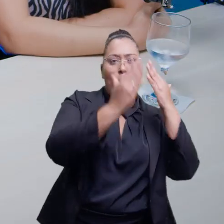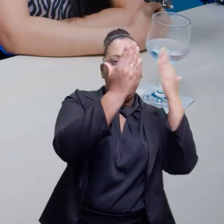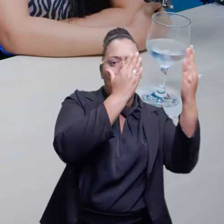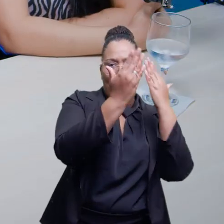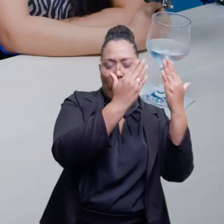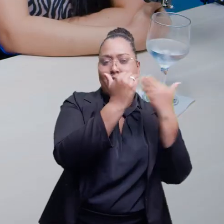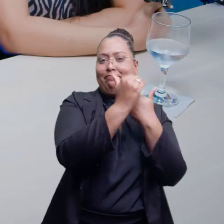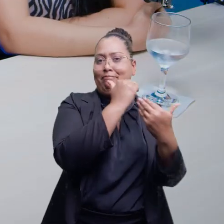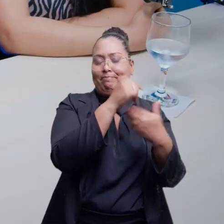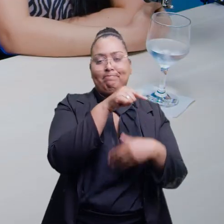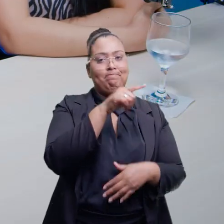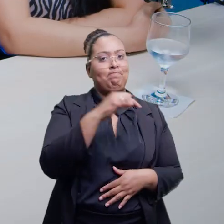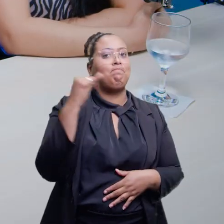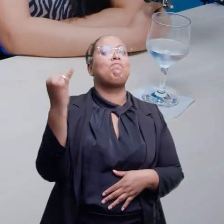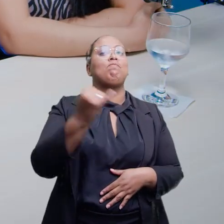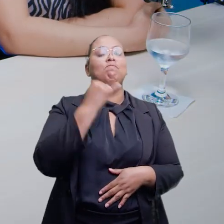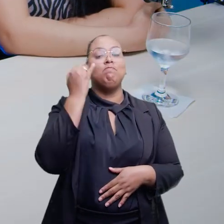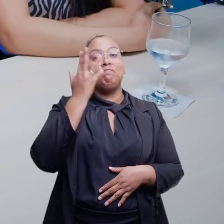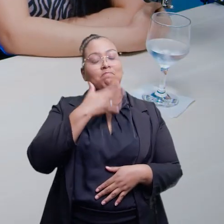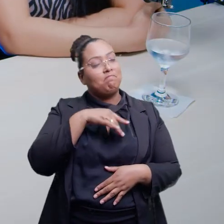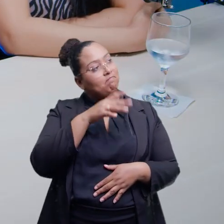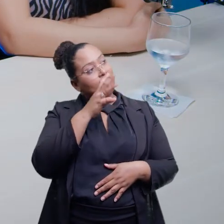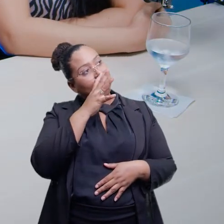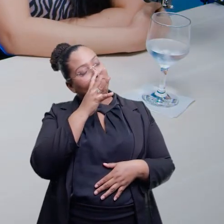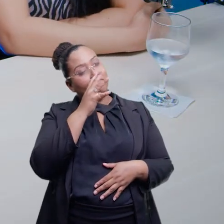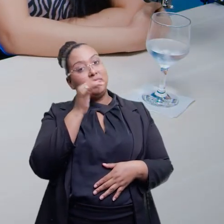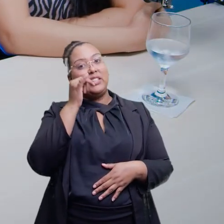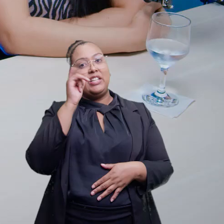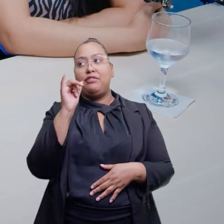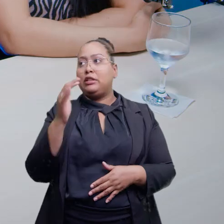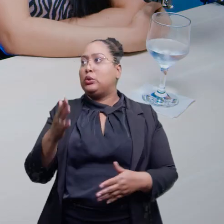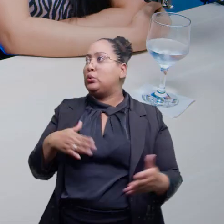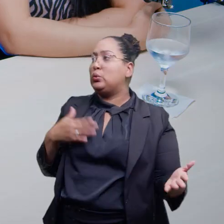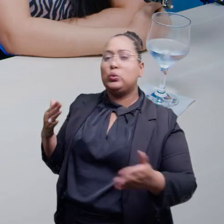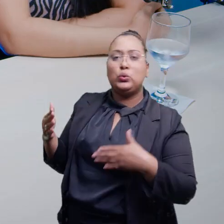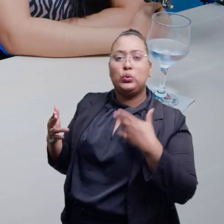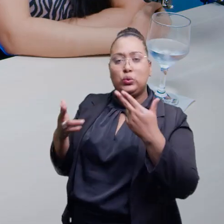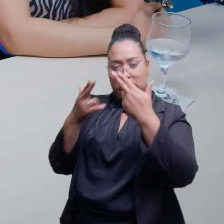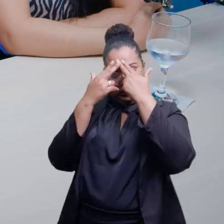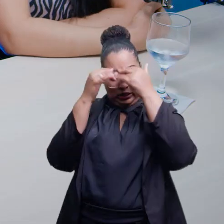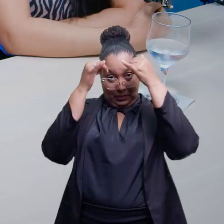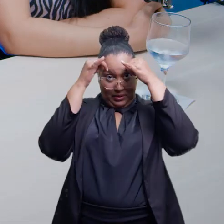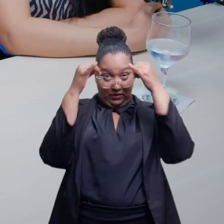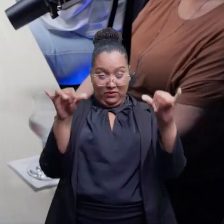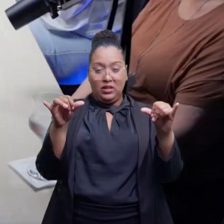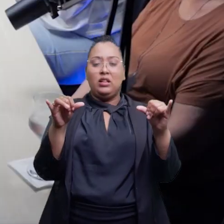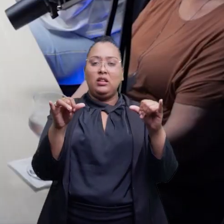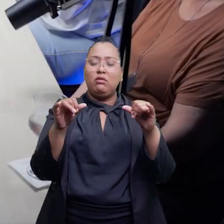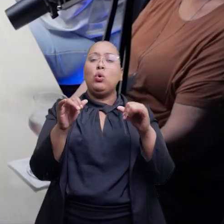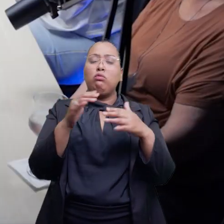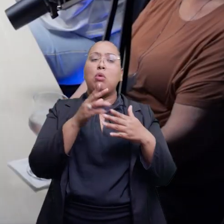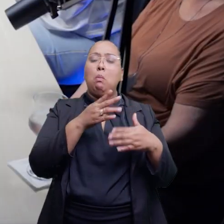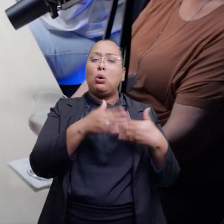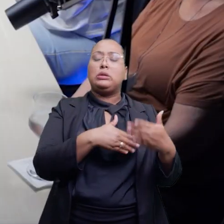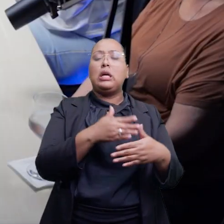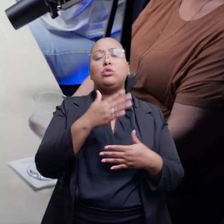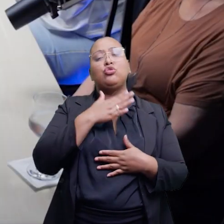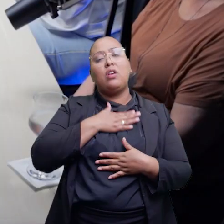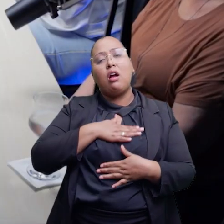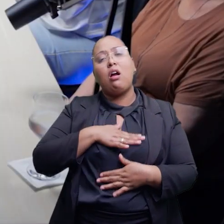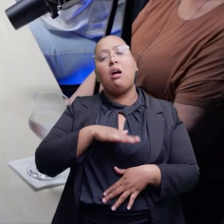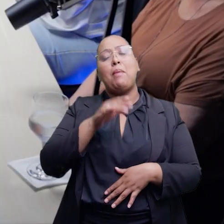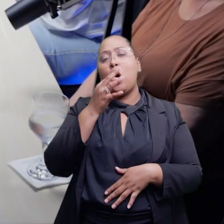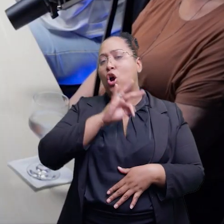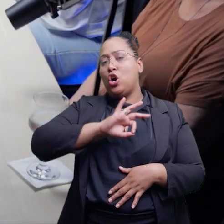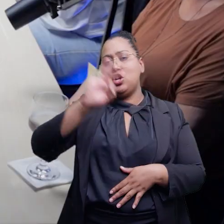acompanhamento psicológico também, né, que é muito importante para a criança não se assustar, não ter nenhum trauma. Então, foi um processo bem devagar, mas